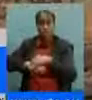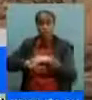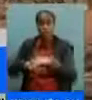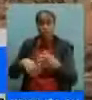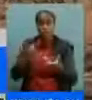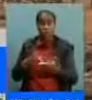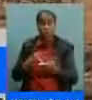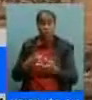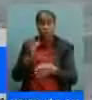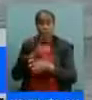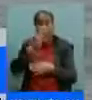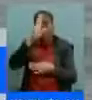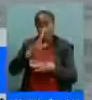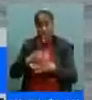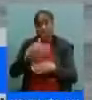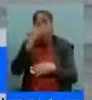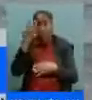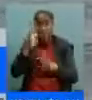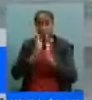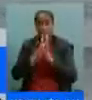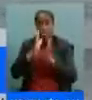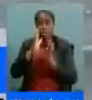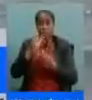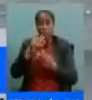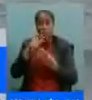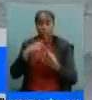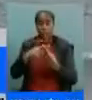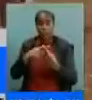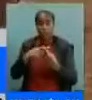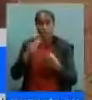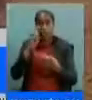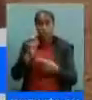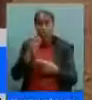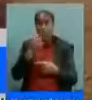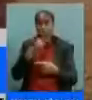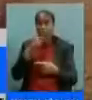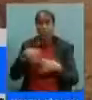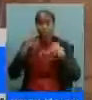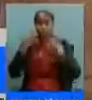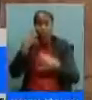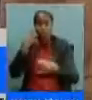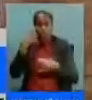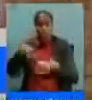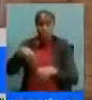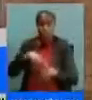alto acontece no dia de Santa Cruz, 3 de maio, próxima quinta-feira, com uma missa e procissão pelas ruas da comunidade pescatória.